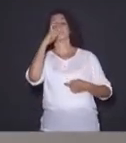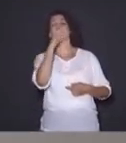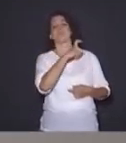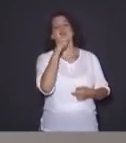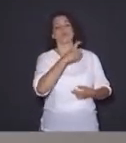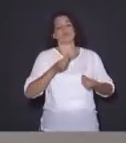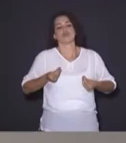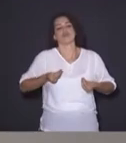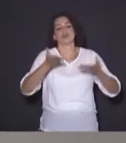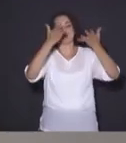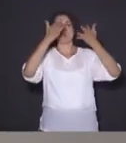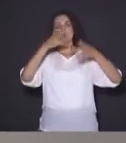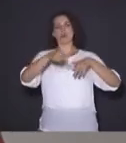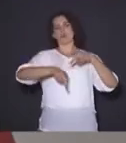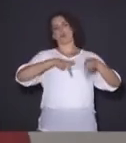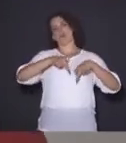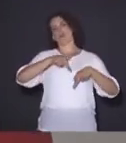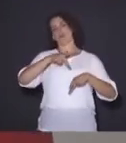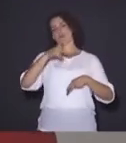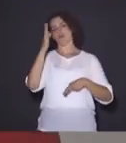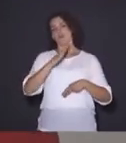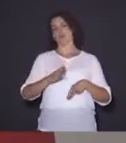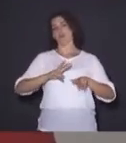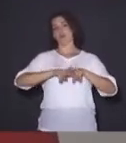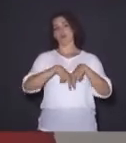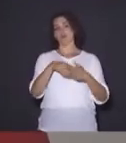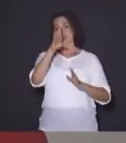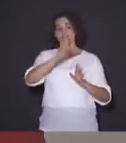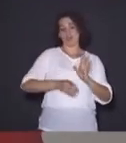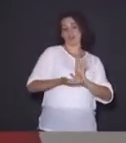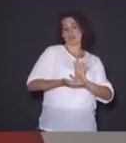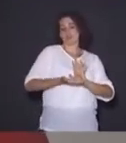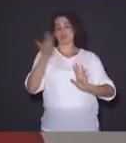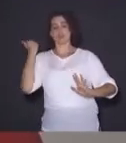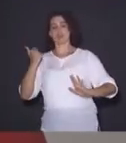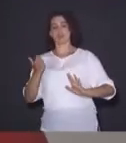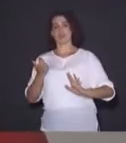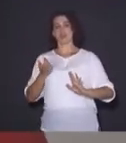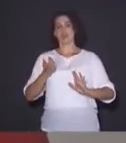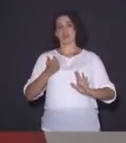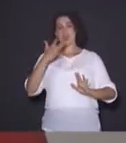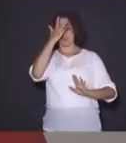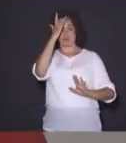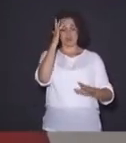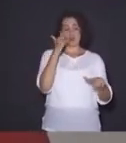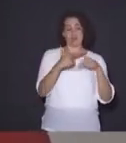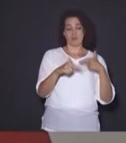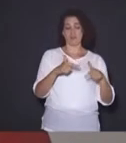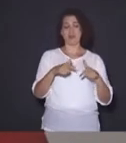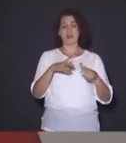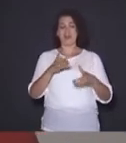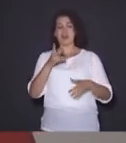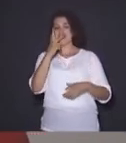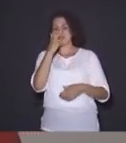porque eles estão tirando o direito do povo brasileiro dos mais pobres do trabalhador rural estão mentindo nessa propaganda que estão